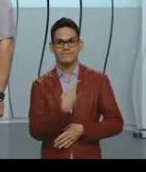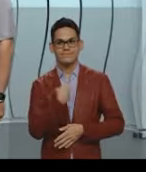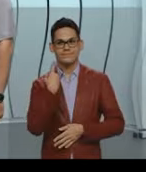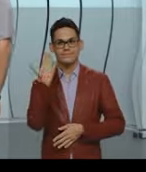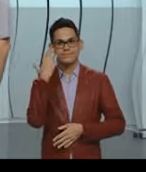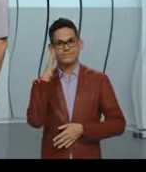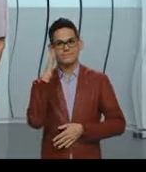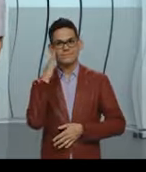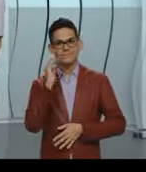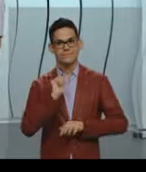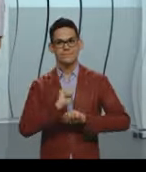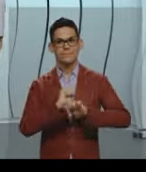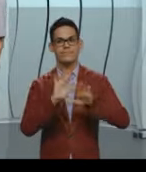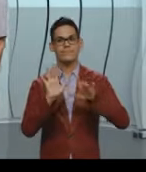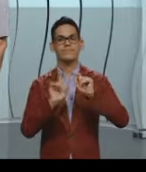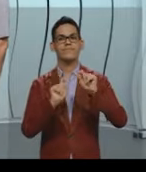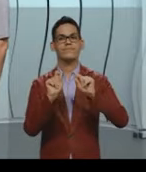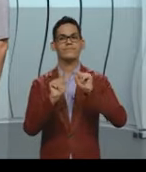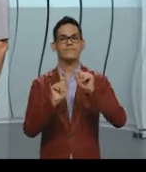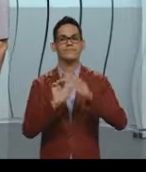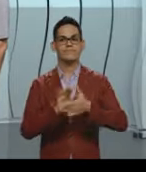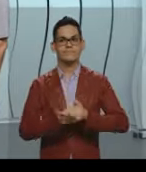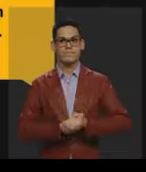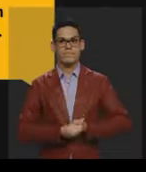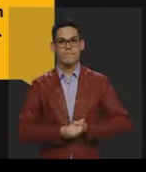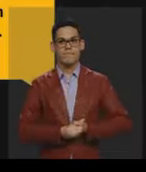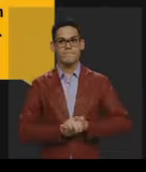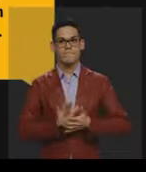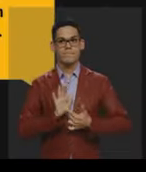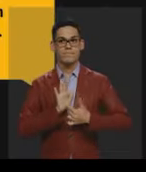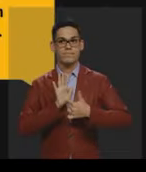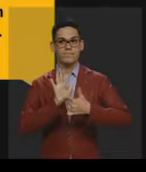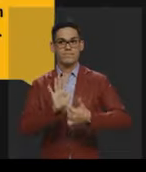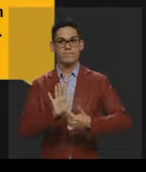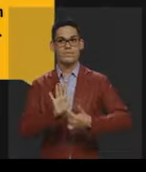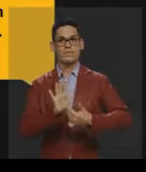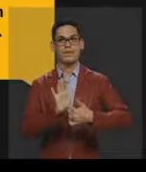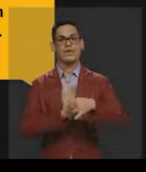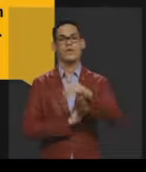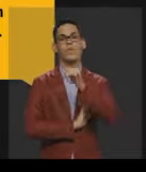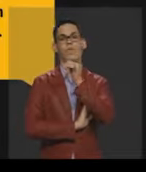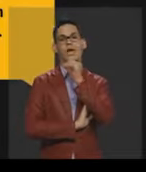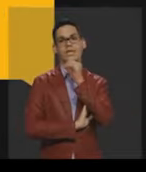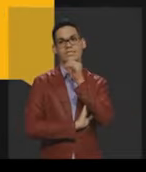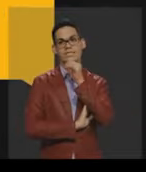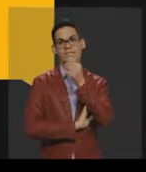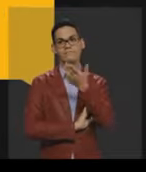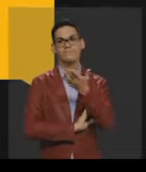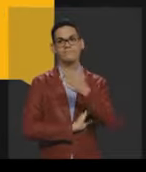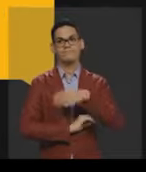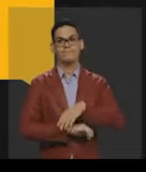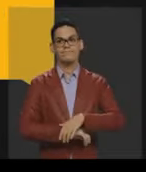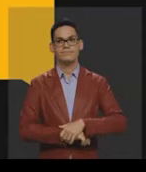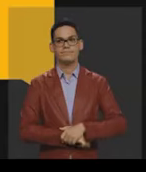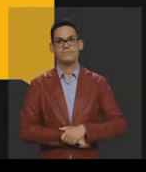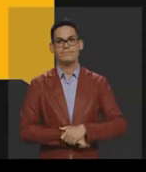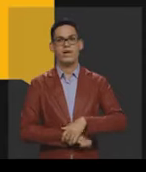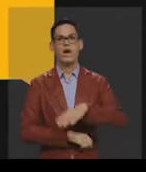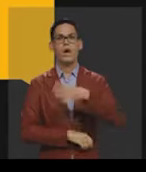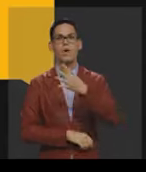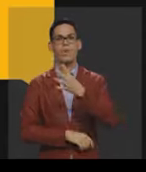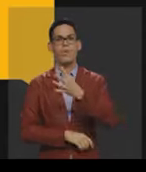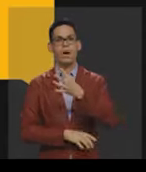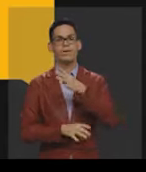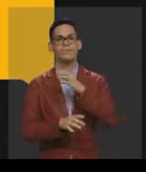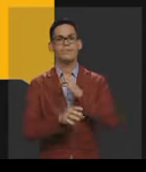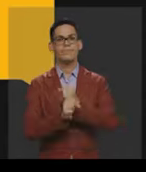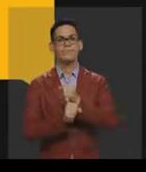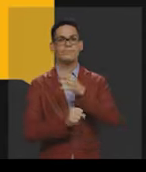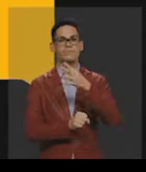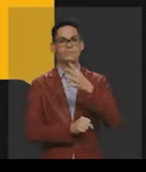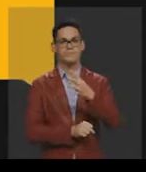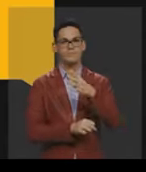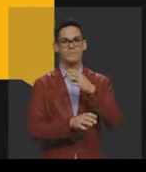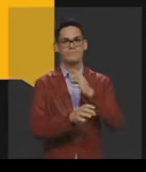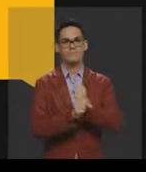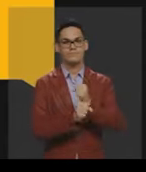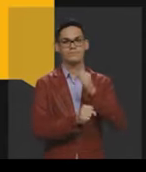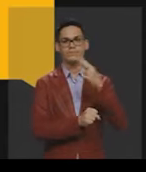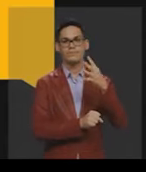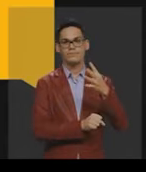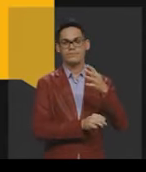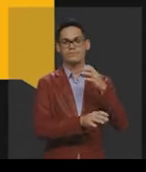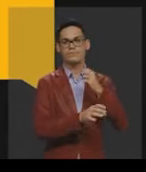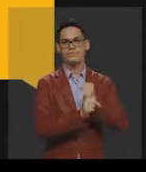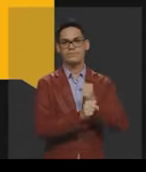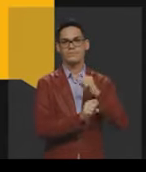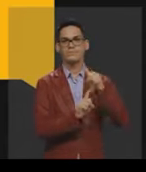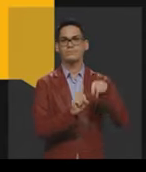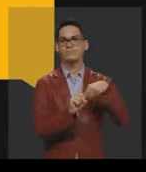válido lembrar, inclusive eu estou colocando até um exemplo para você entender aí, ó. 4 mais 4 mais 4 mais 4 mais 4 mais